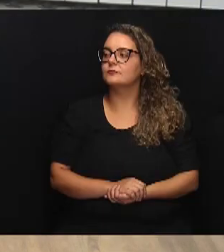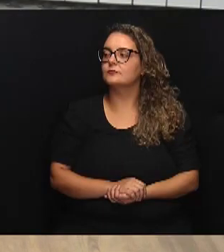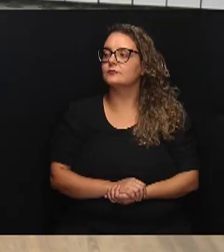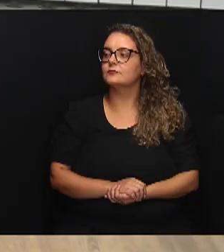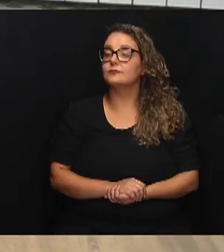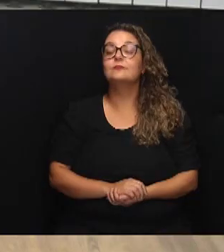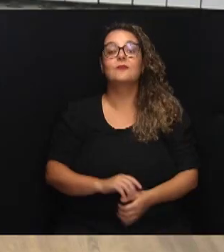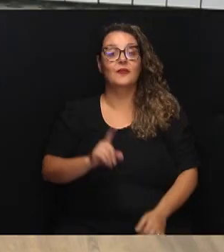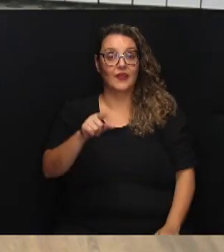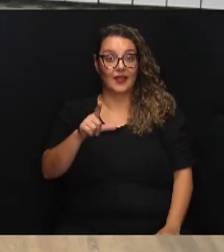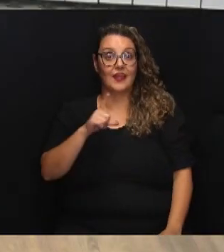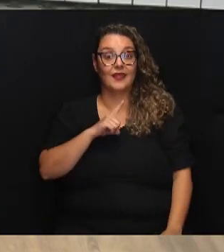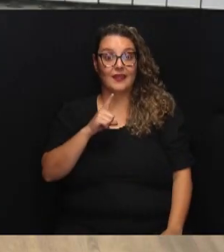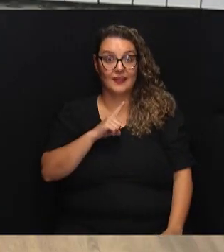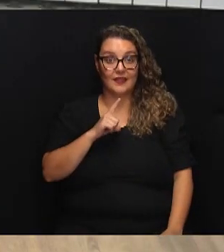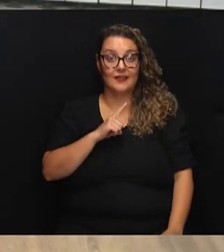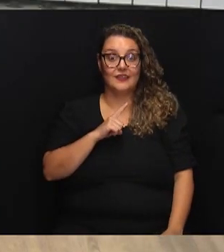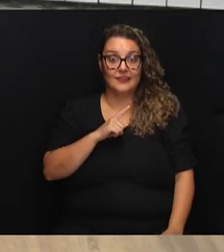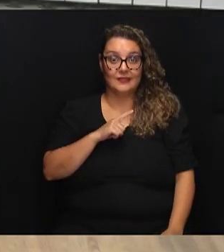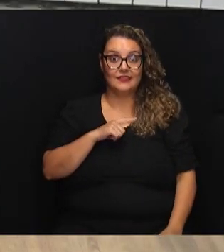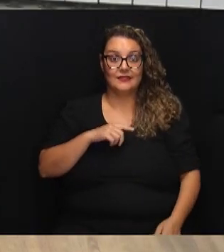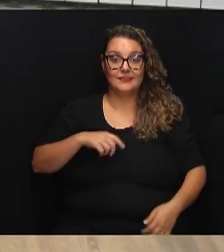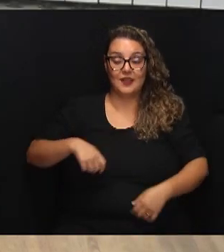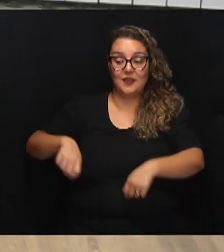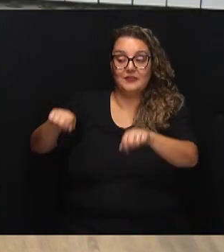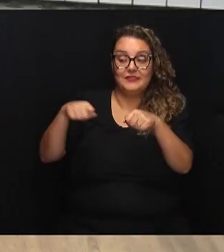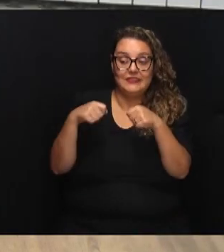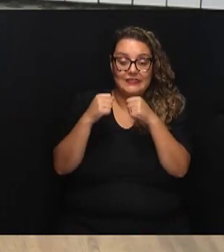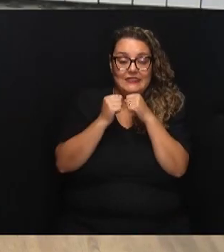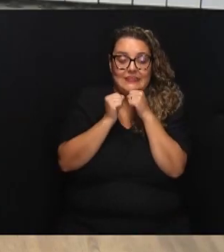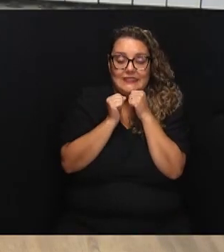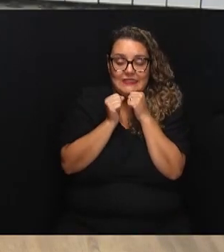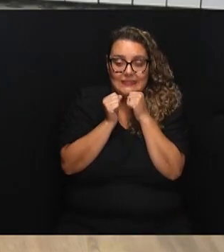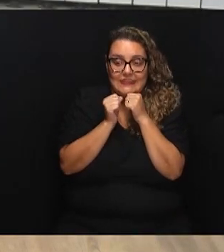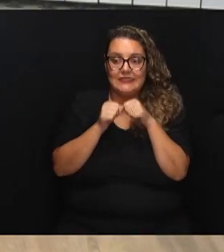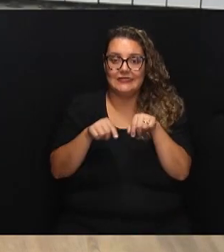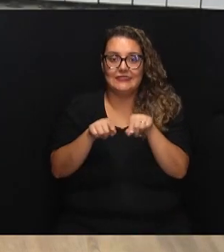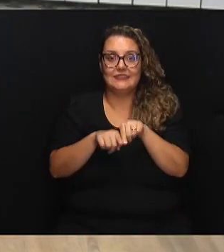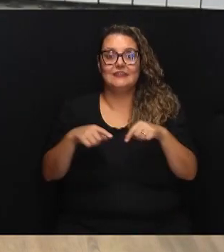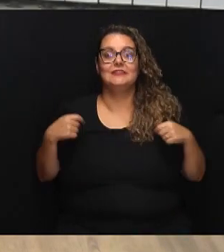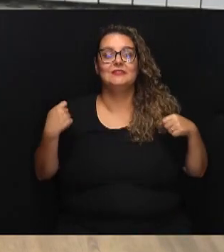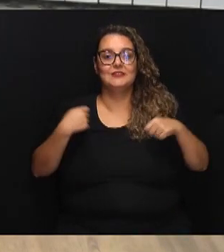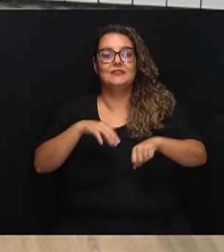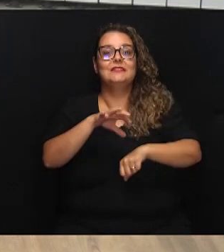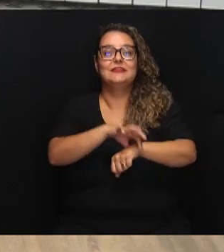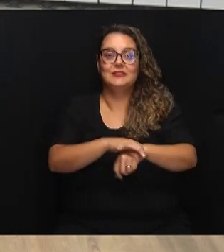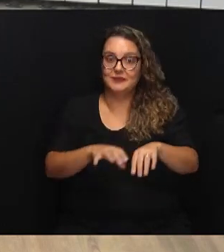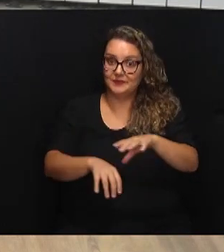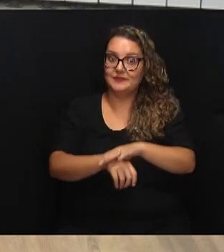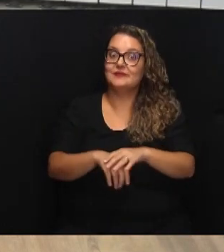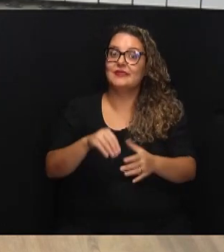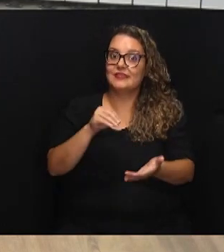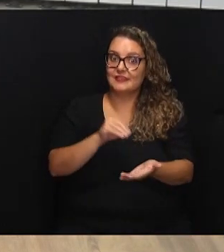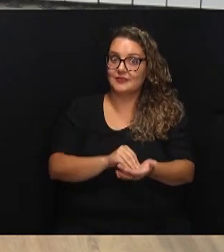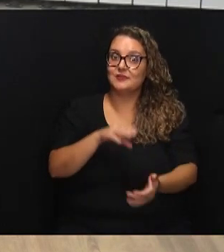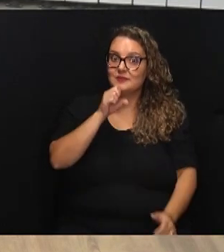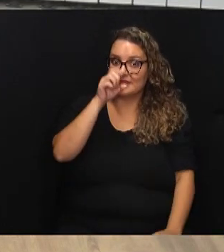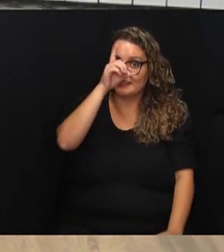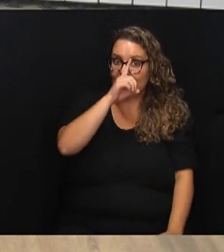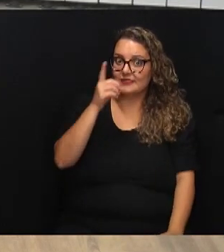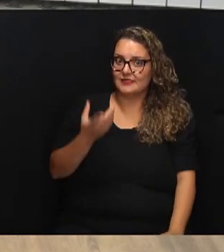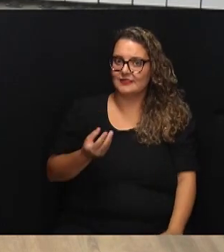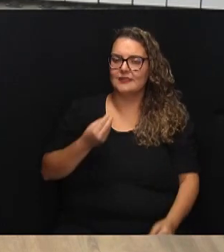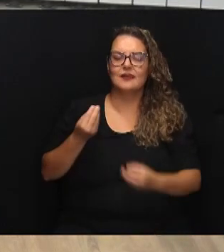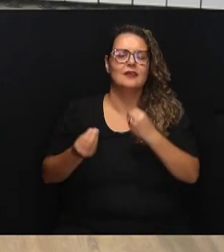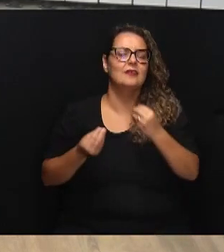A gente teve que tirar o cobertor do guarda-roupa e também a blusa de frio nesse último fim de semana. E será como